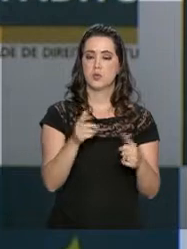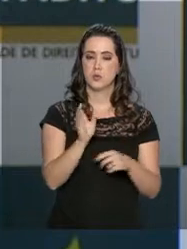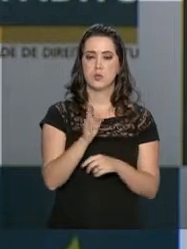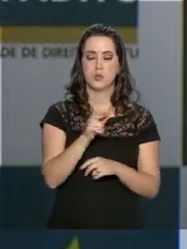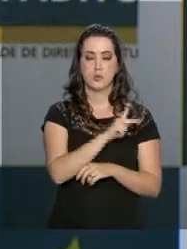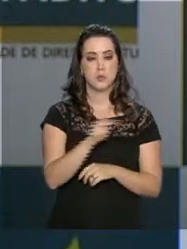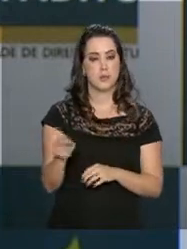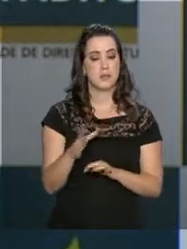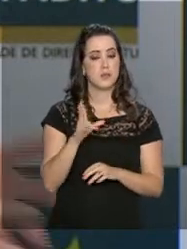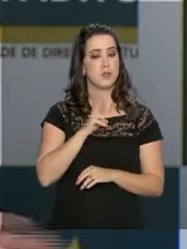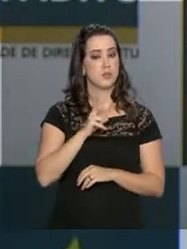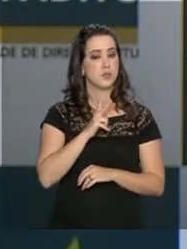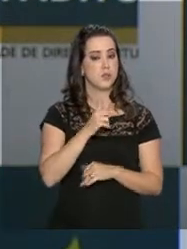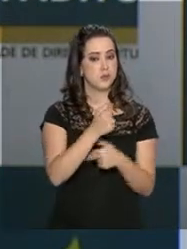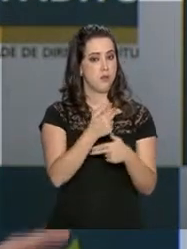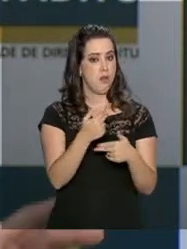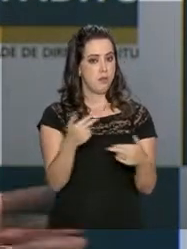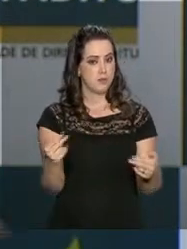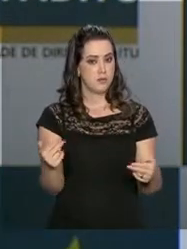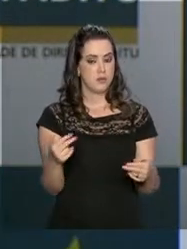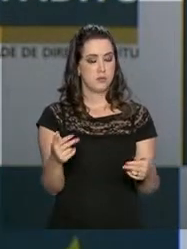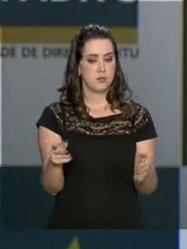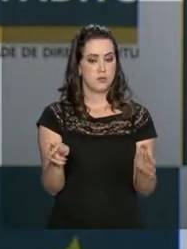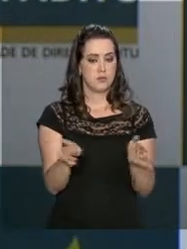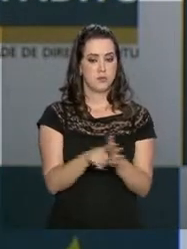no particular, os acervos